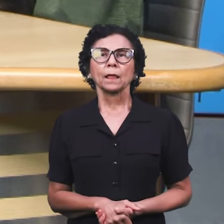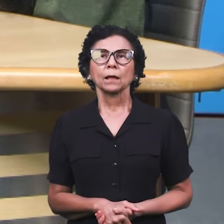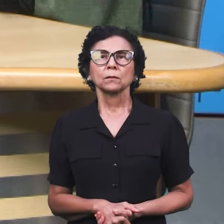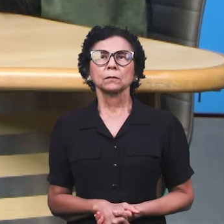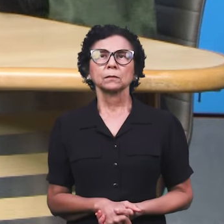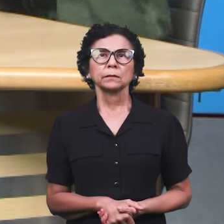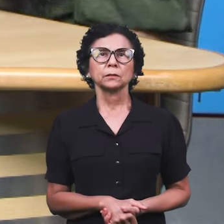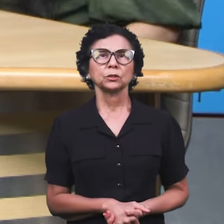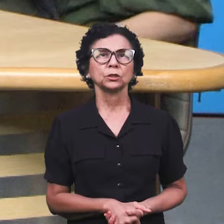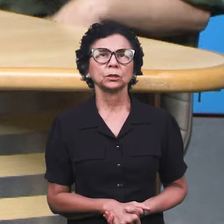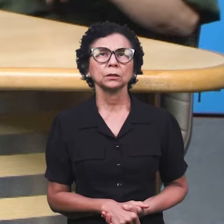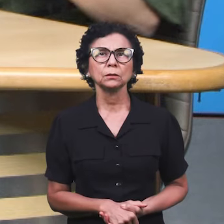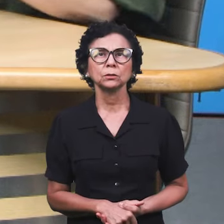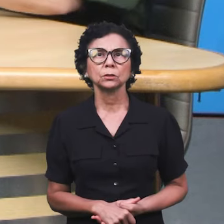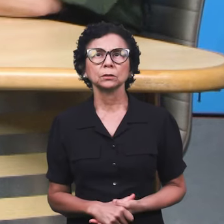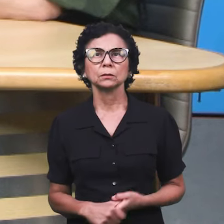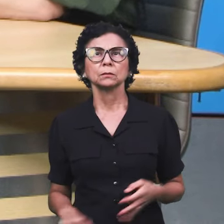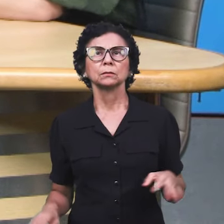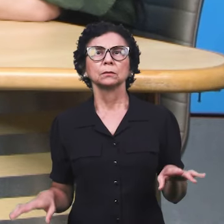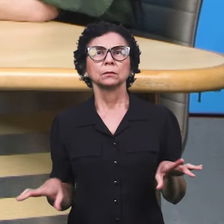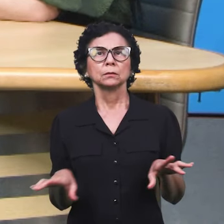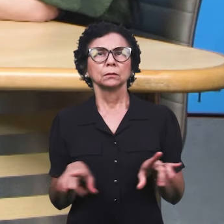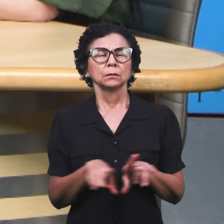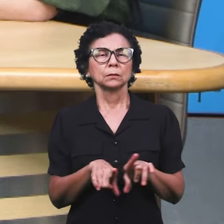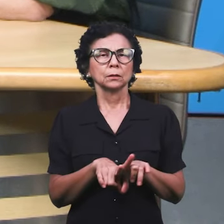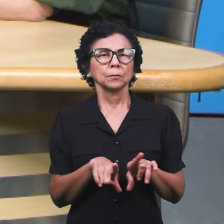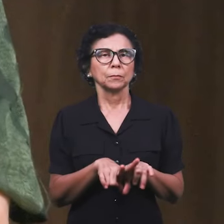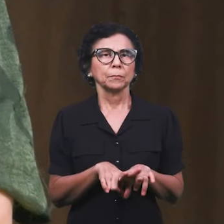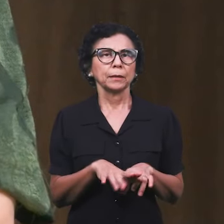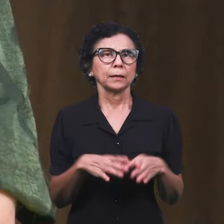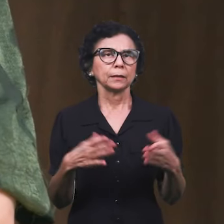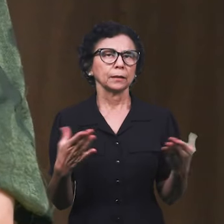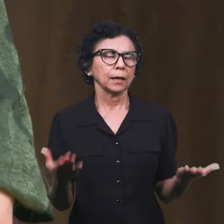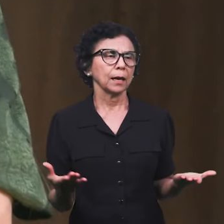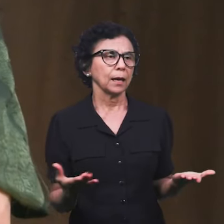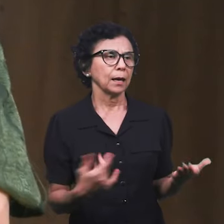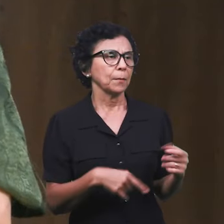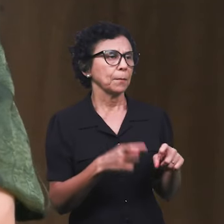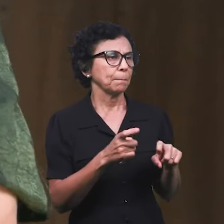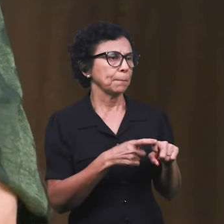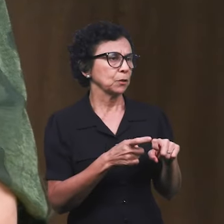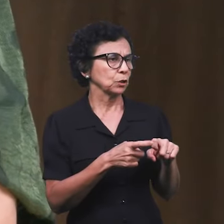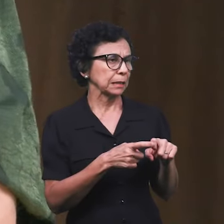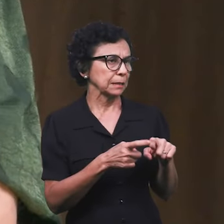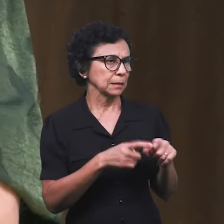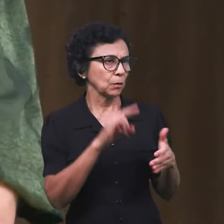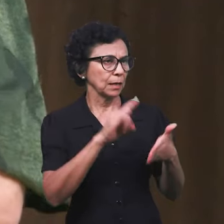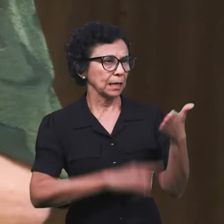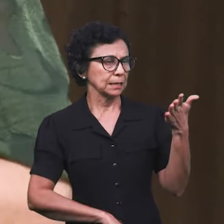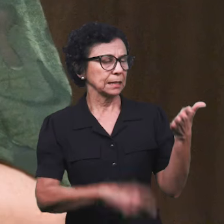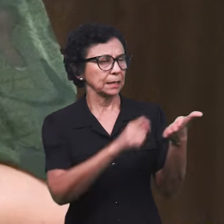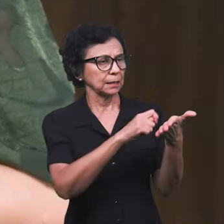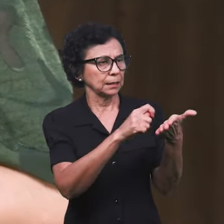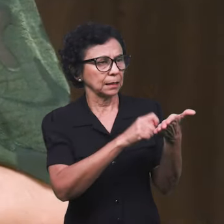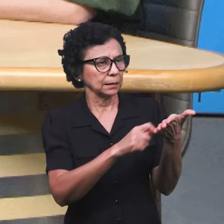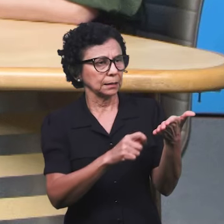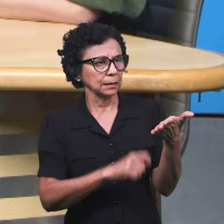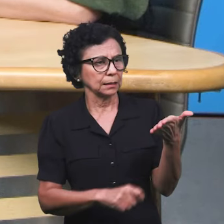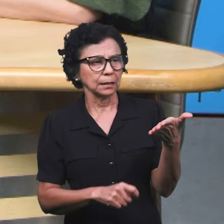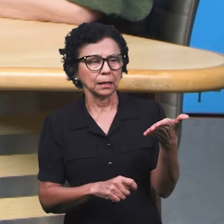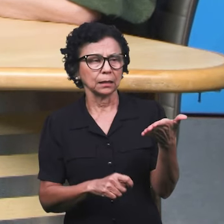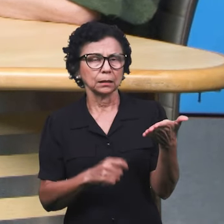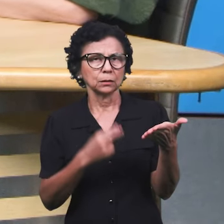da medicação, né? Que quando prescrita, os pais têm que estar atentos e não parar a medicação, às vezes, no meio